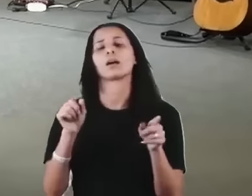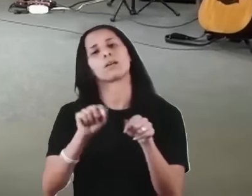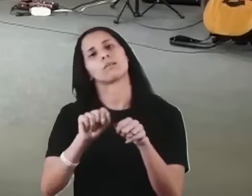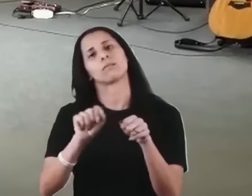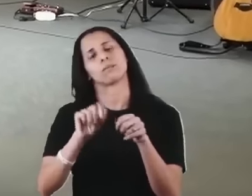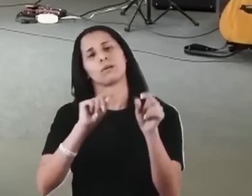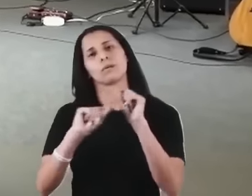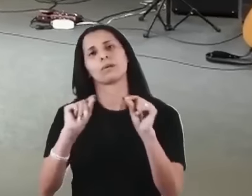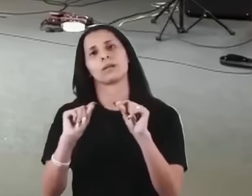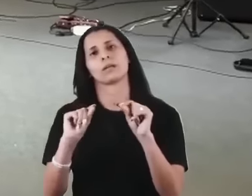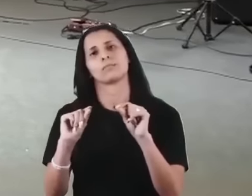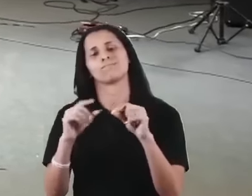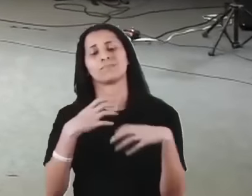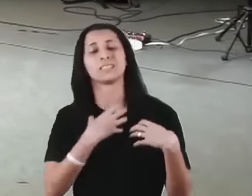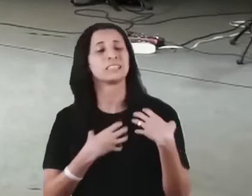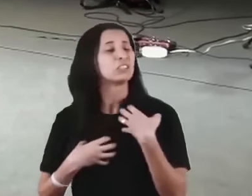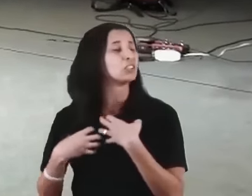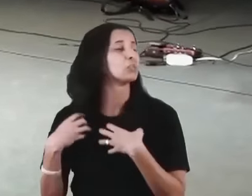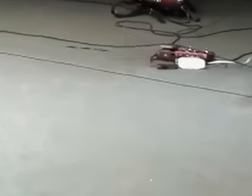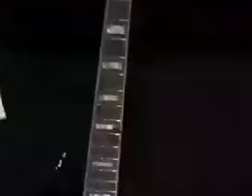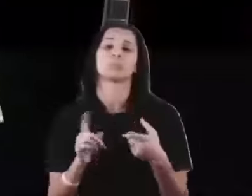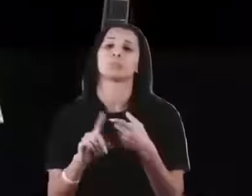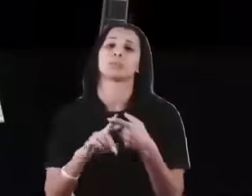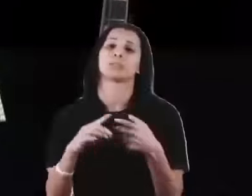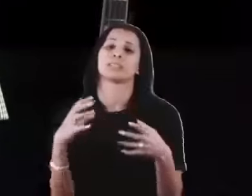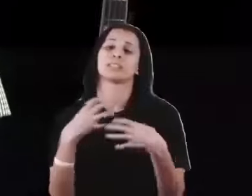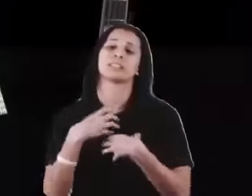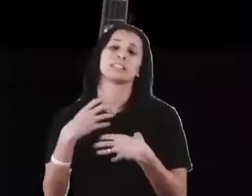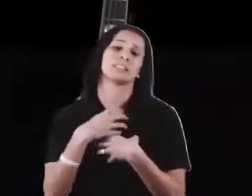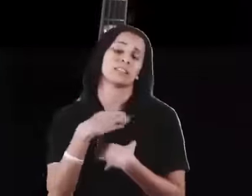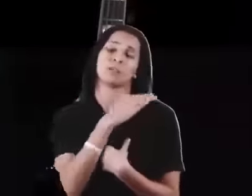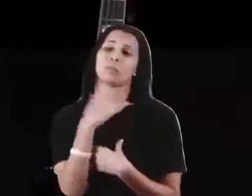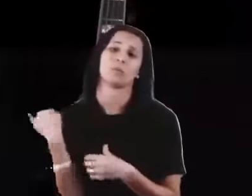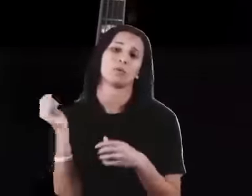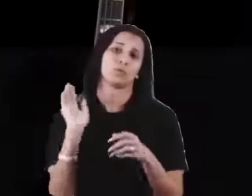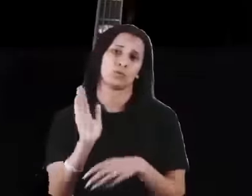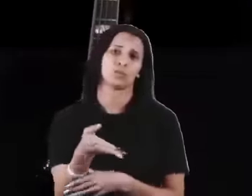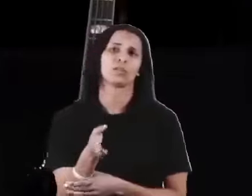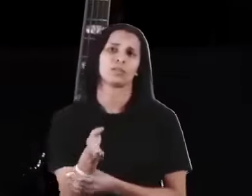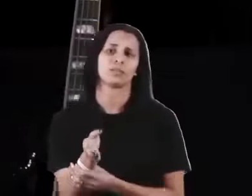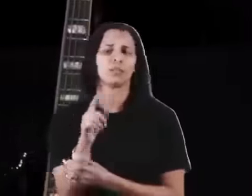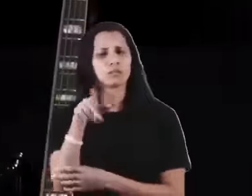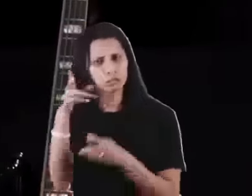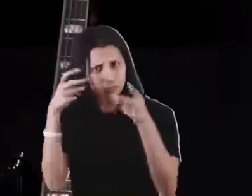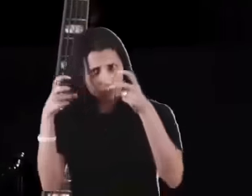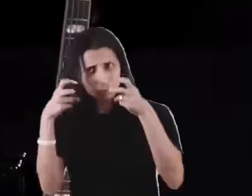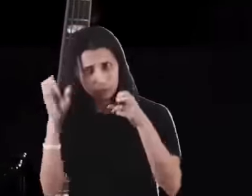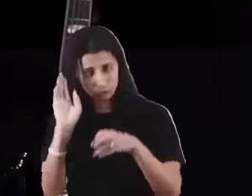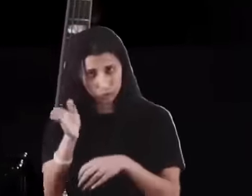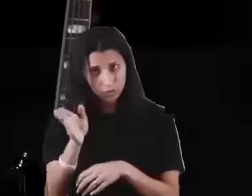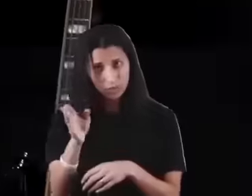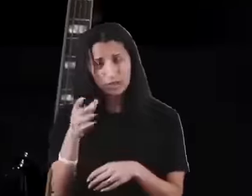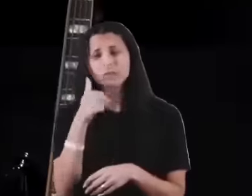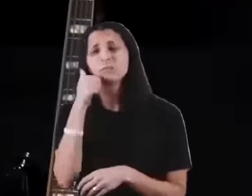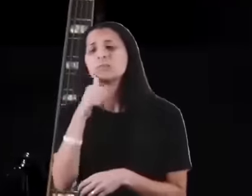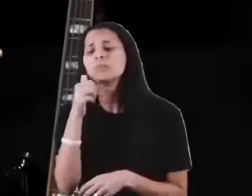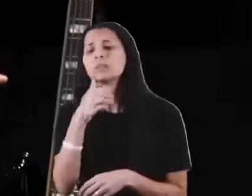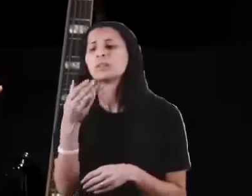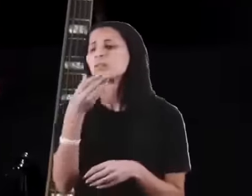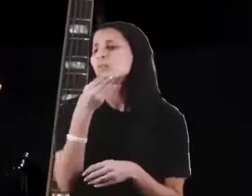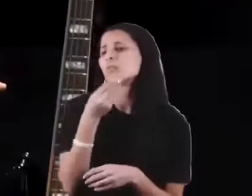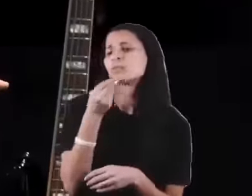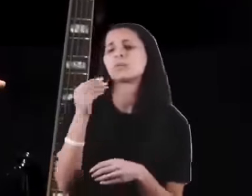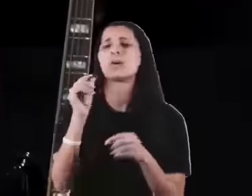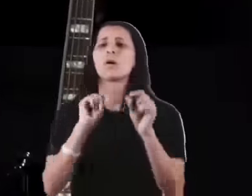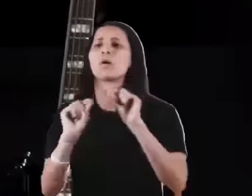fruto de um desespero de alguém que já se sentia morta Você já percebeu que tem gente que já sofreu tanto na vida é como se ela se